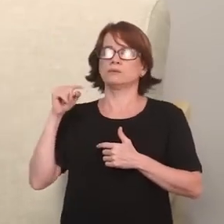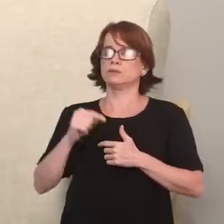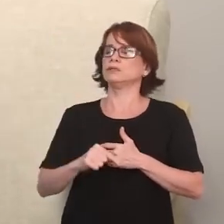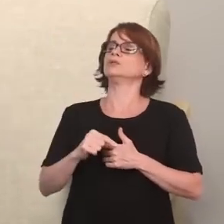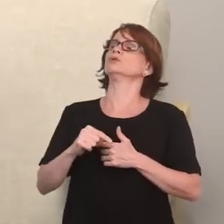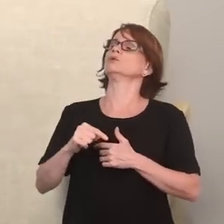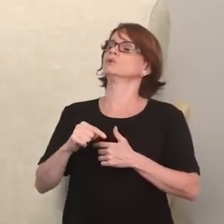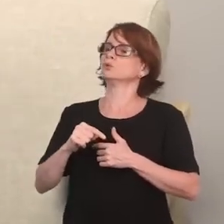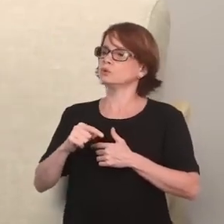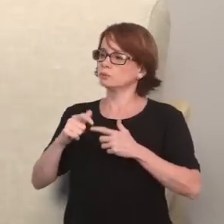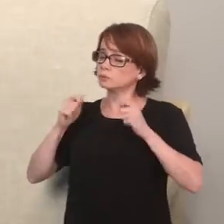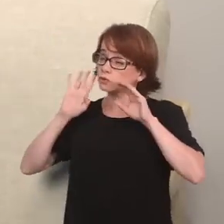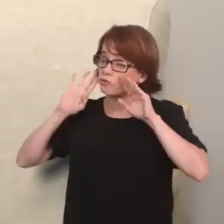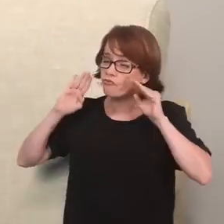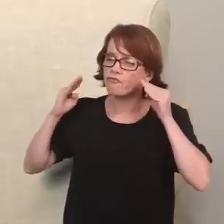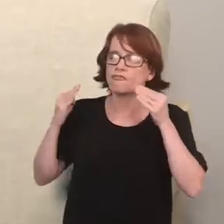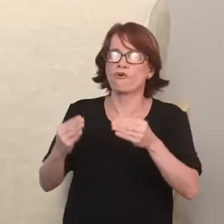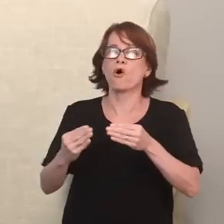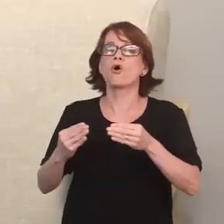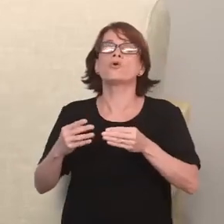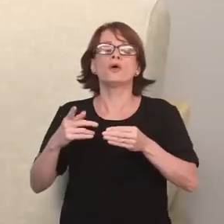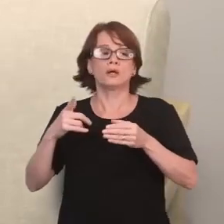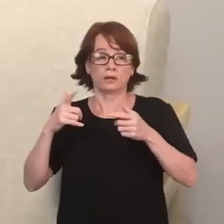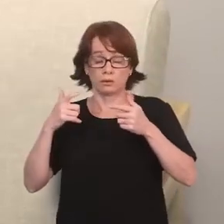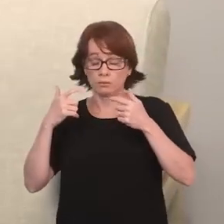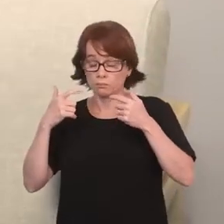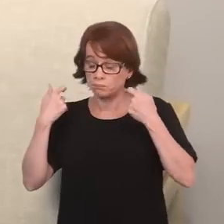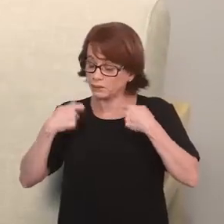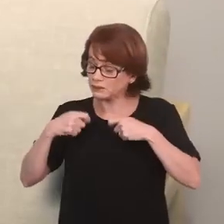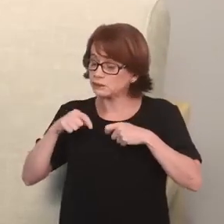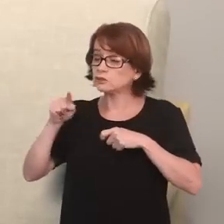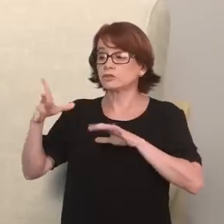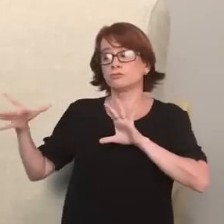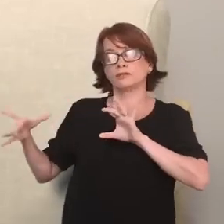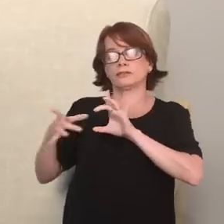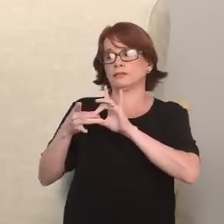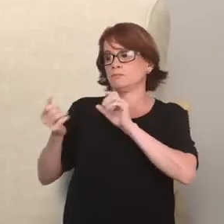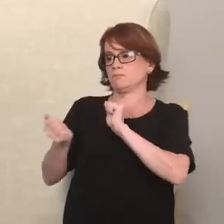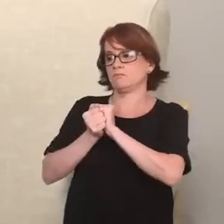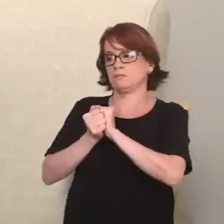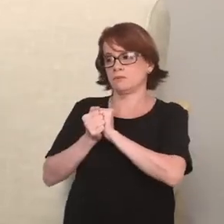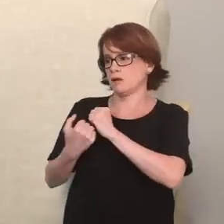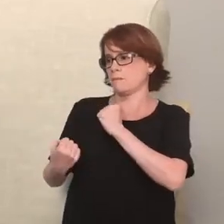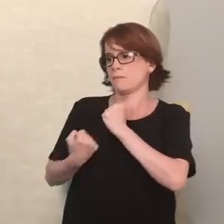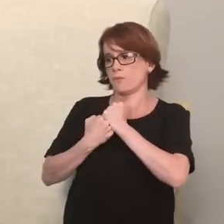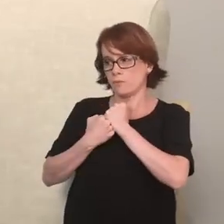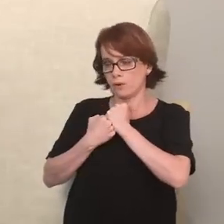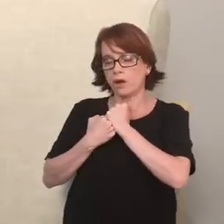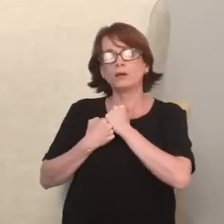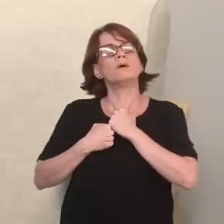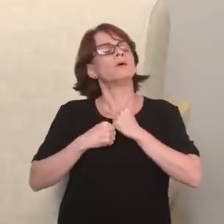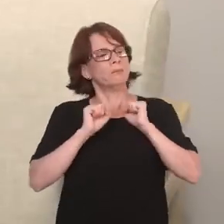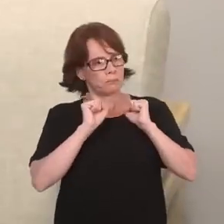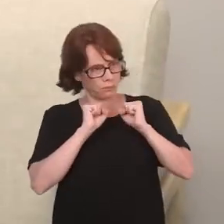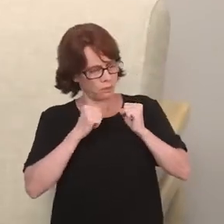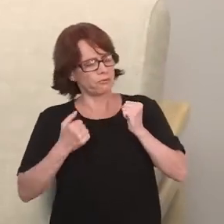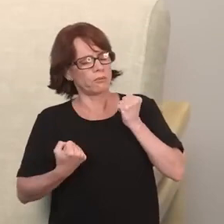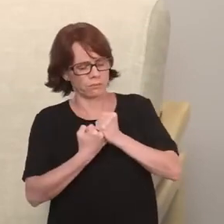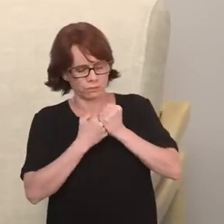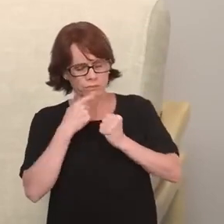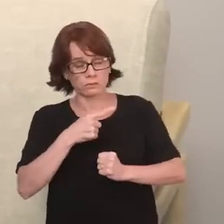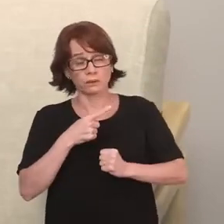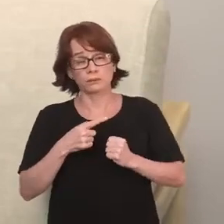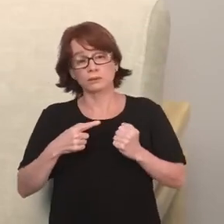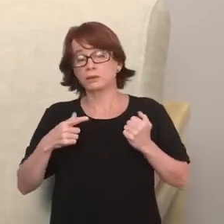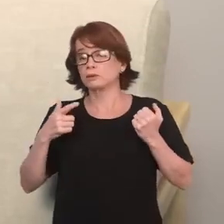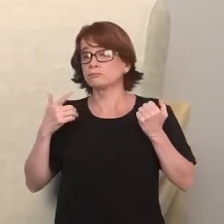comigo mesmo. Que é o nosso secretário-geral do PL do Distrito Federal. E eu tenho certeza, Thiago, que juntos nós